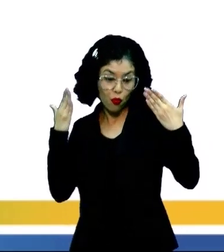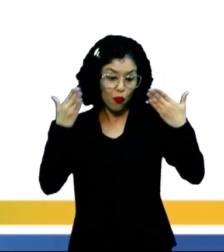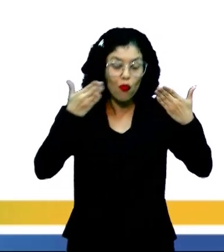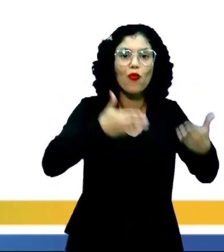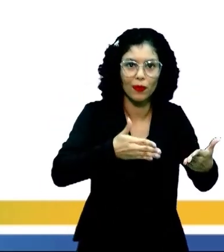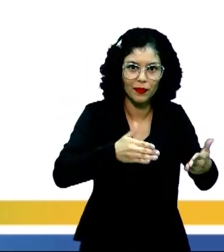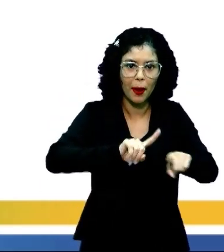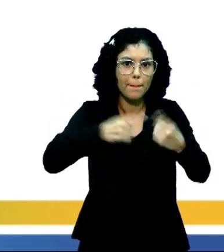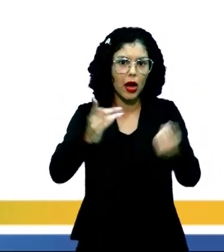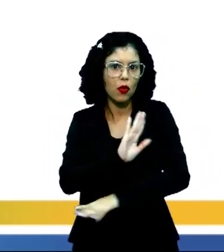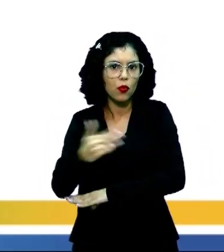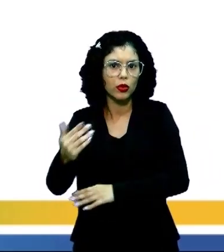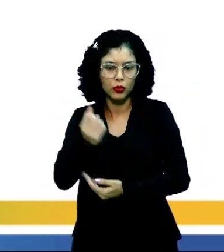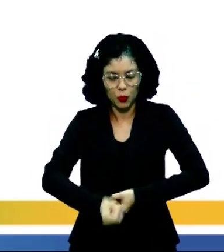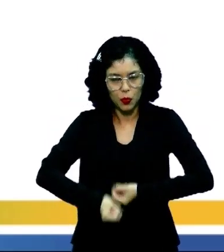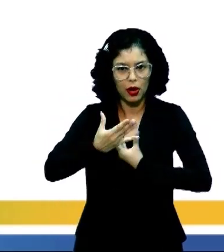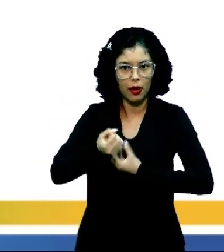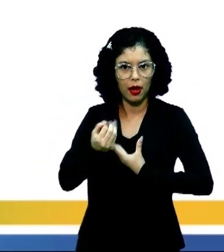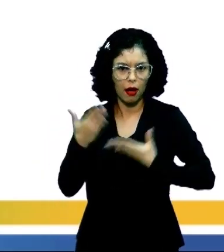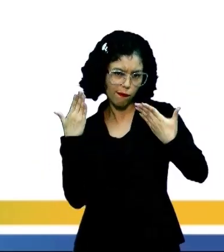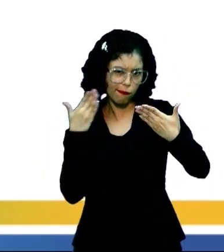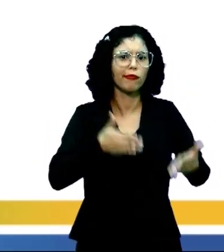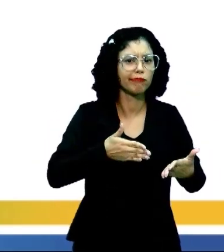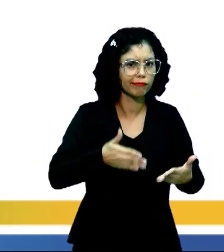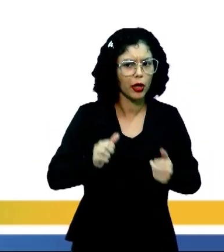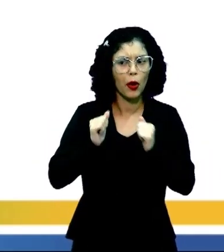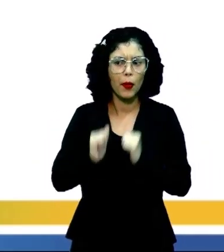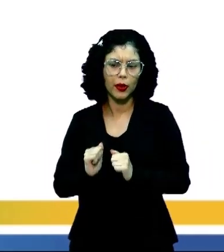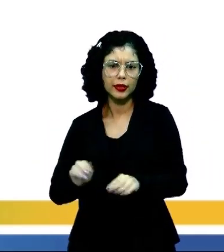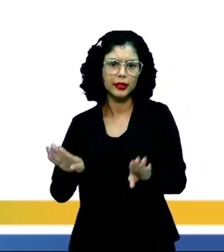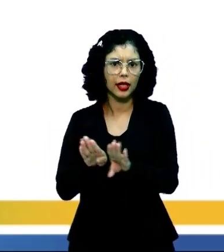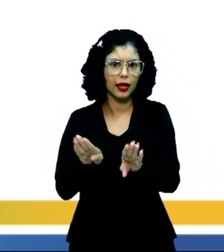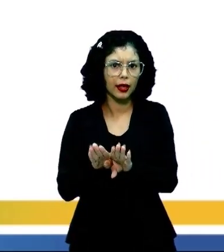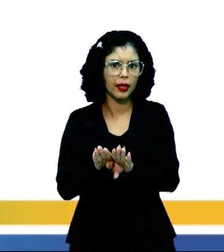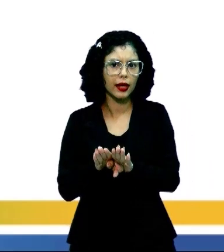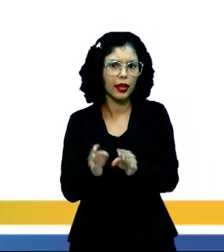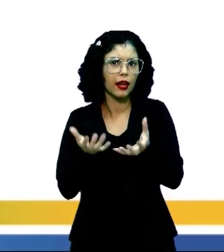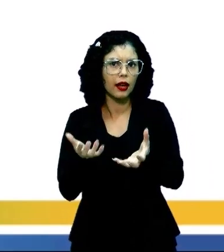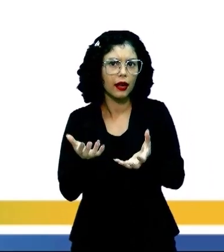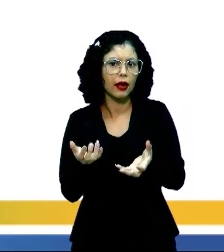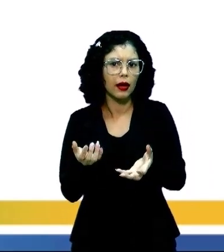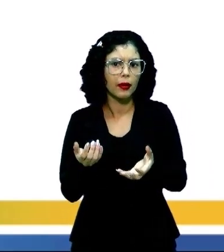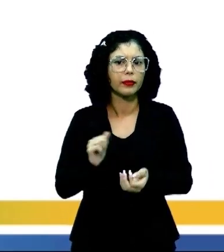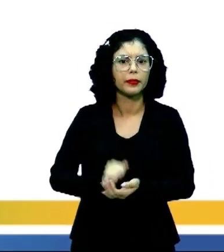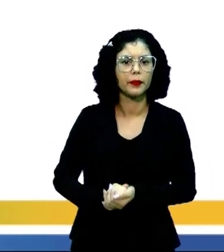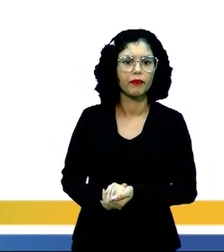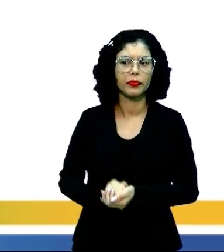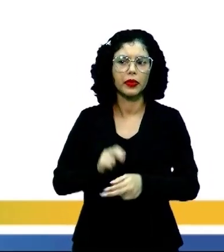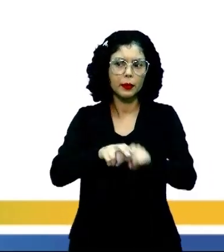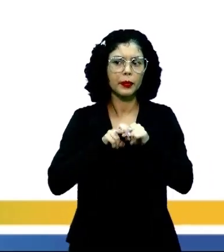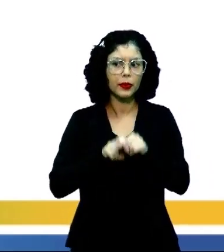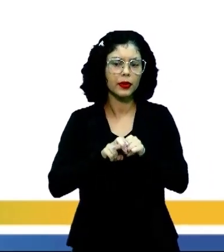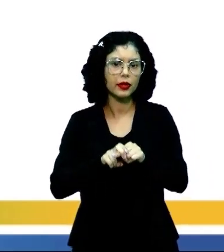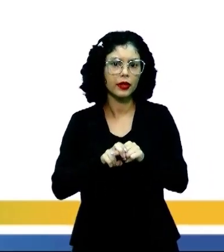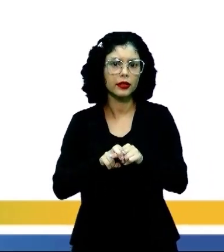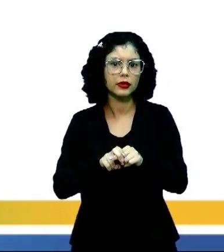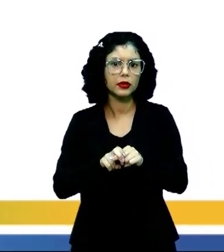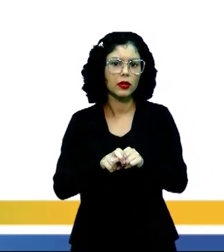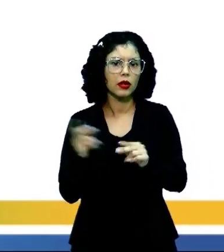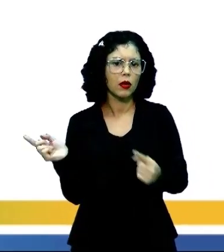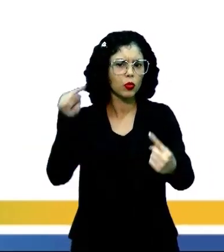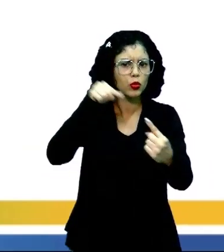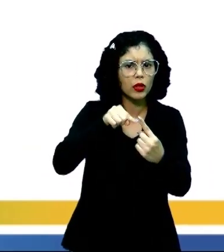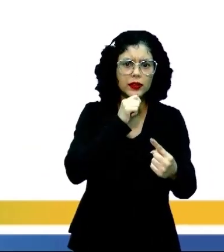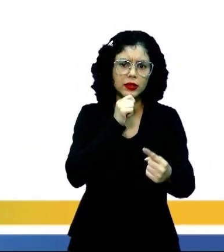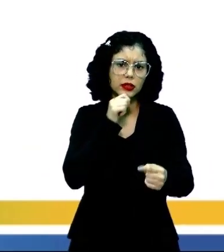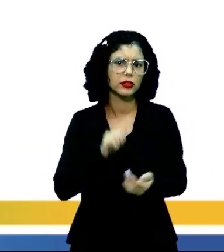alvo, mas quando o poeta diz meta, pode estar querendo dizer o inatingível. Por isso, não se meta a